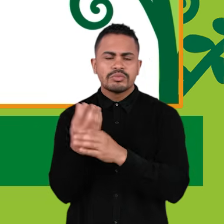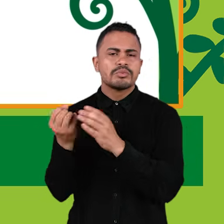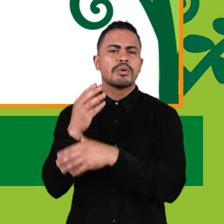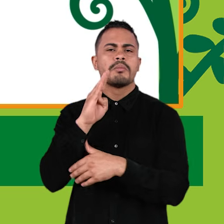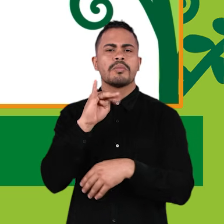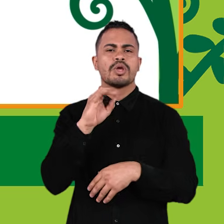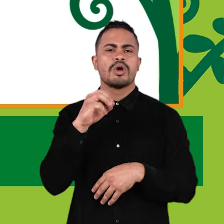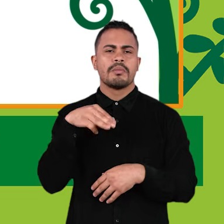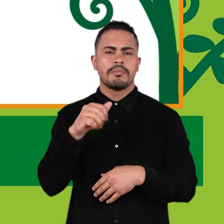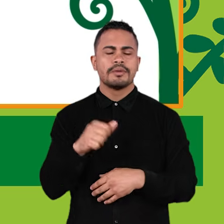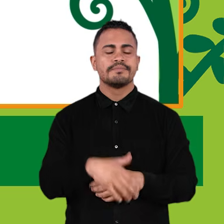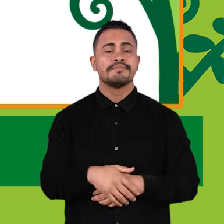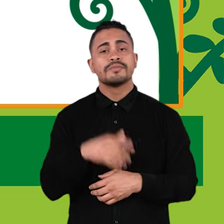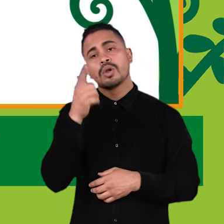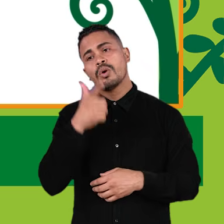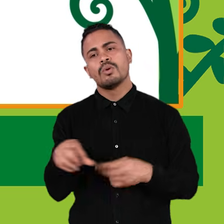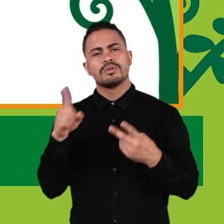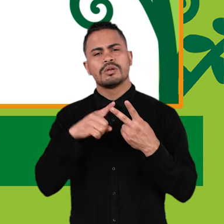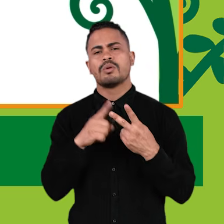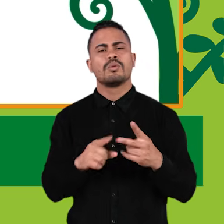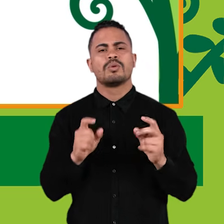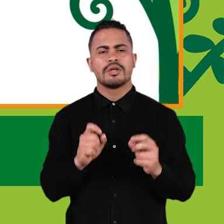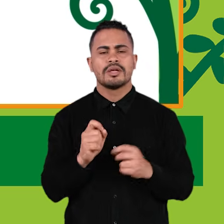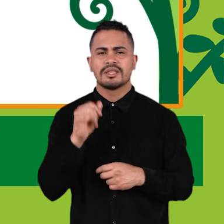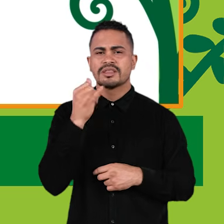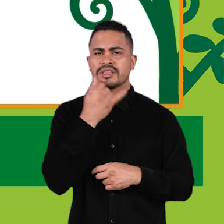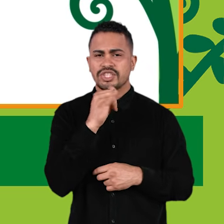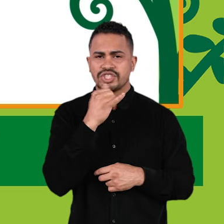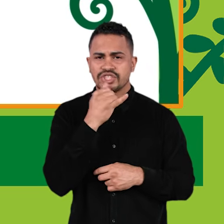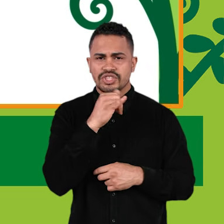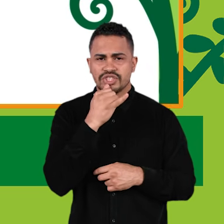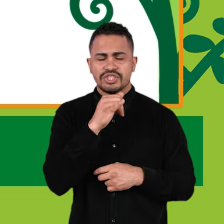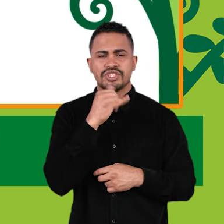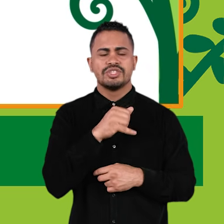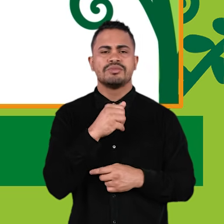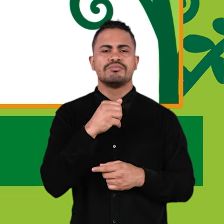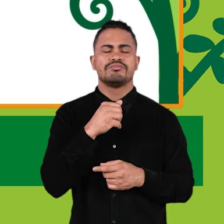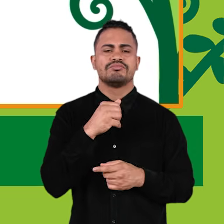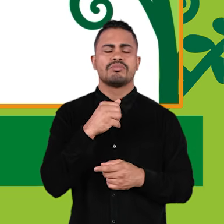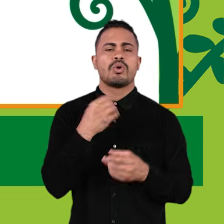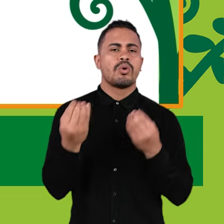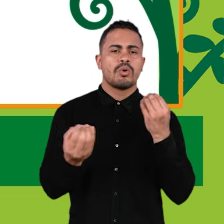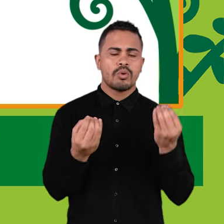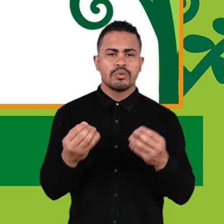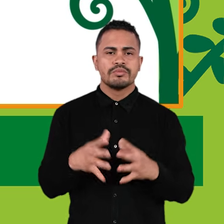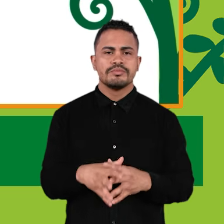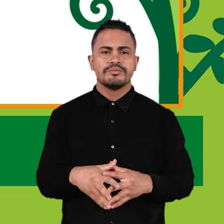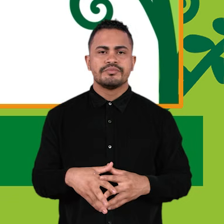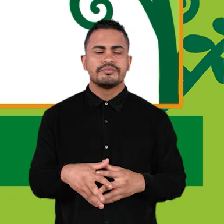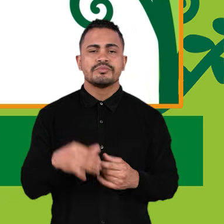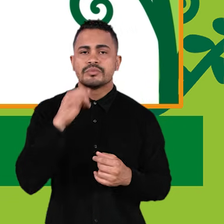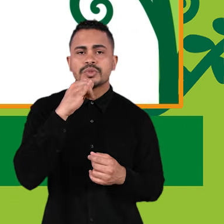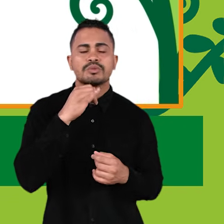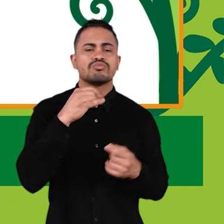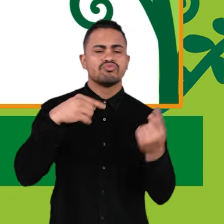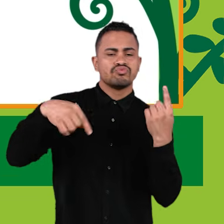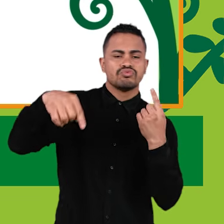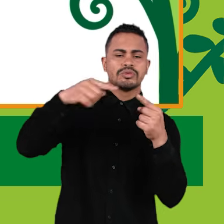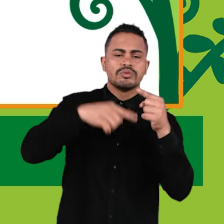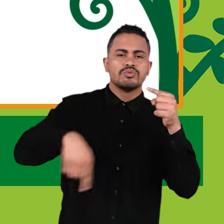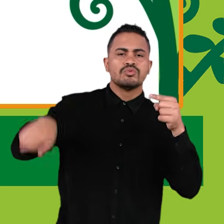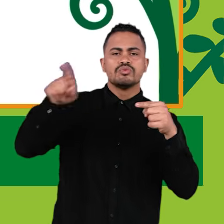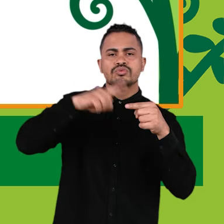dos biomas. Outro fator que nós temos é a circulação de energia na atmosfera. Então, se você vai ter aqui aquela energia que